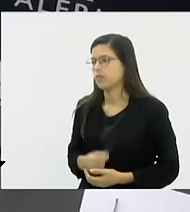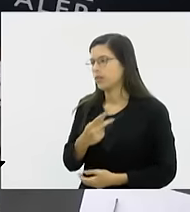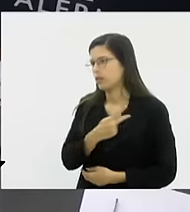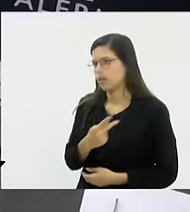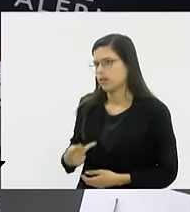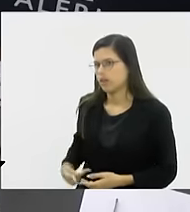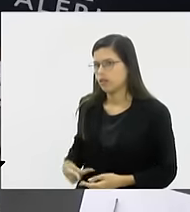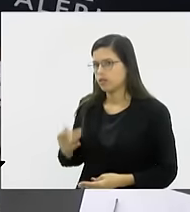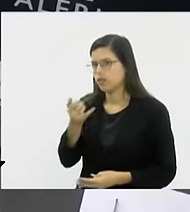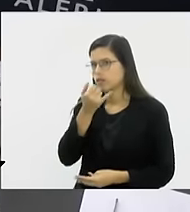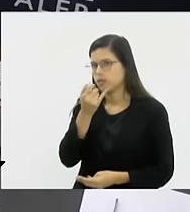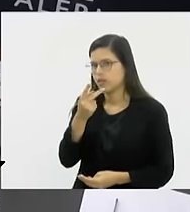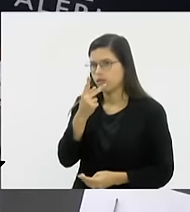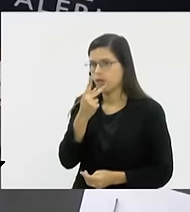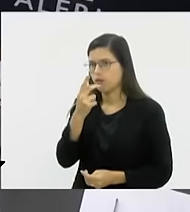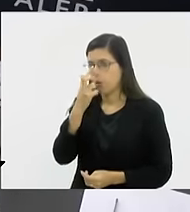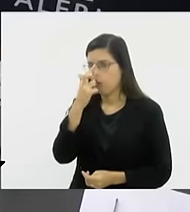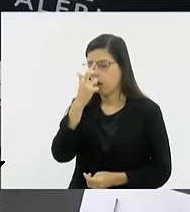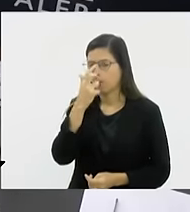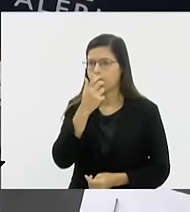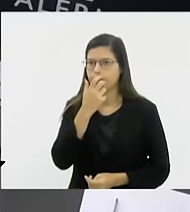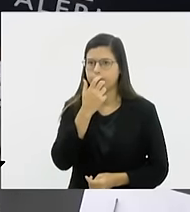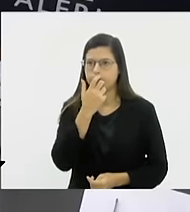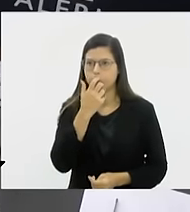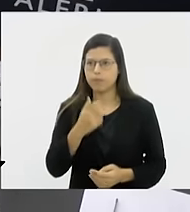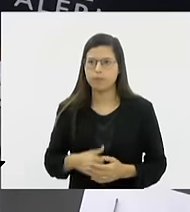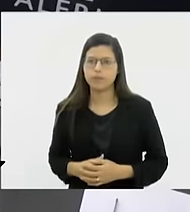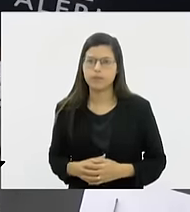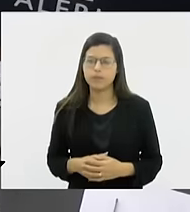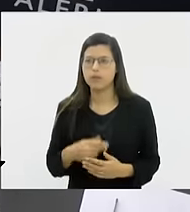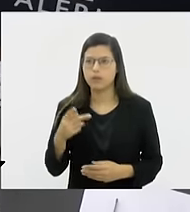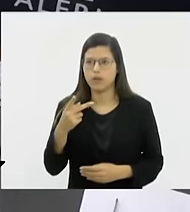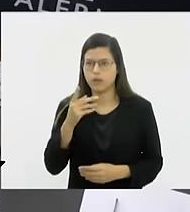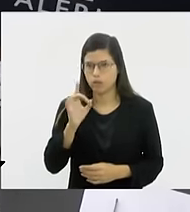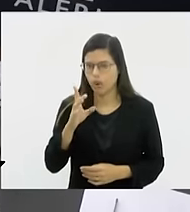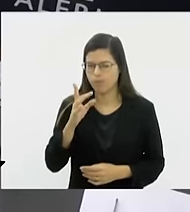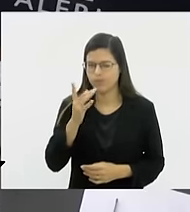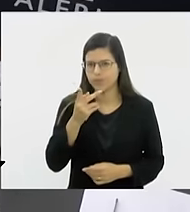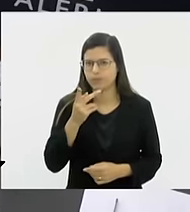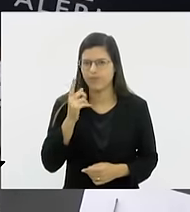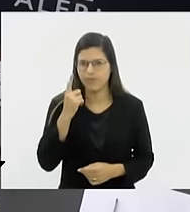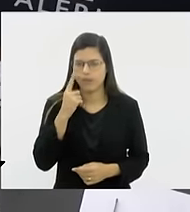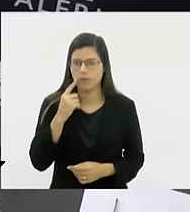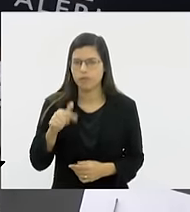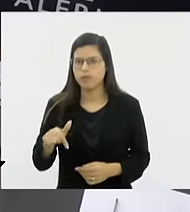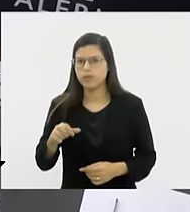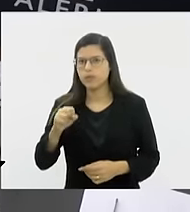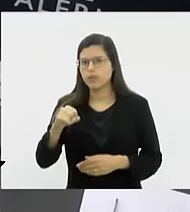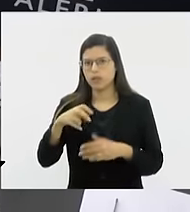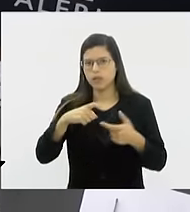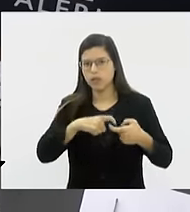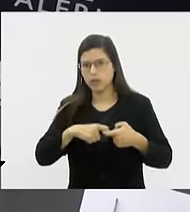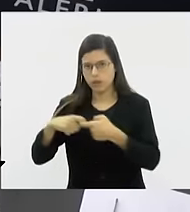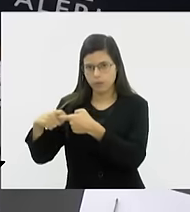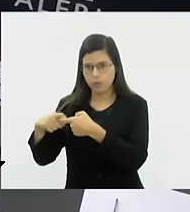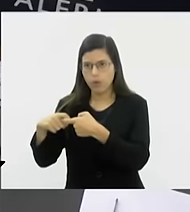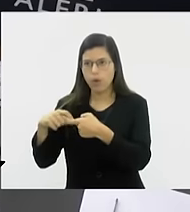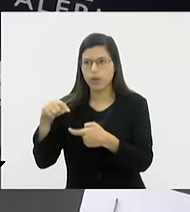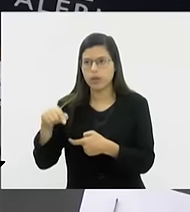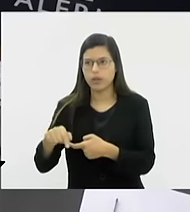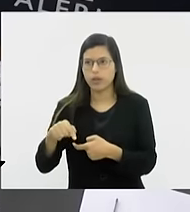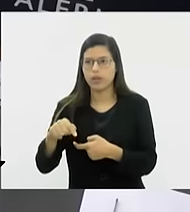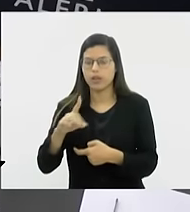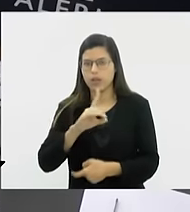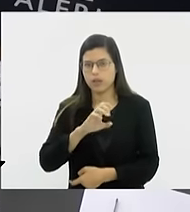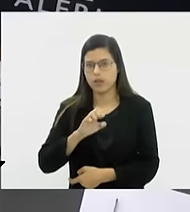de afirmar, então, que... o senhor confirmou aqui, né? Que se há reboques da PL circulando, estão irregulares